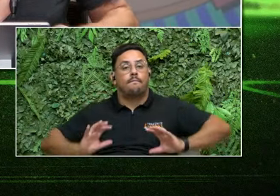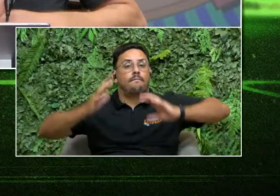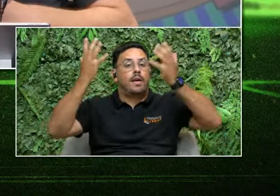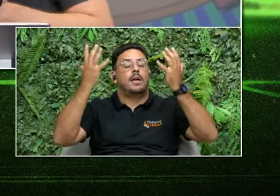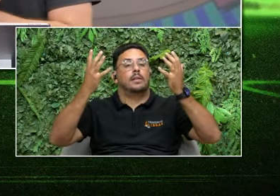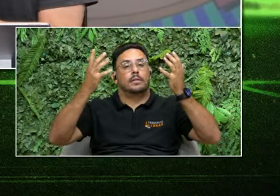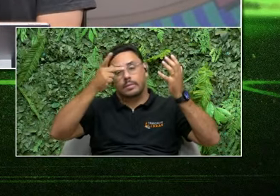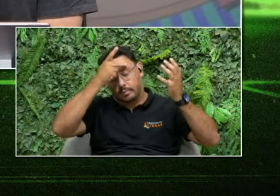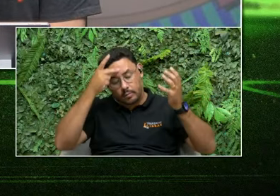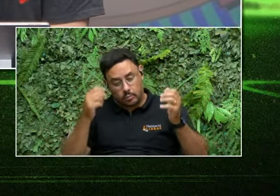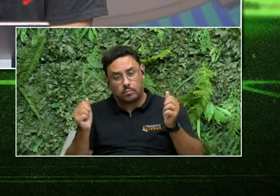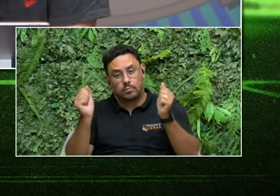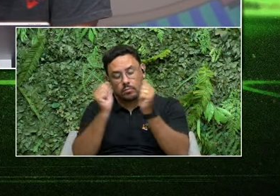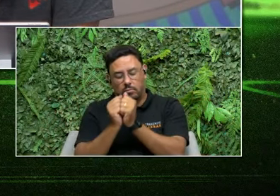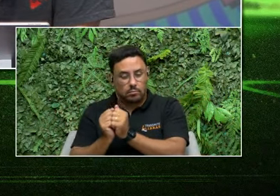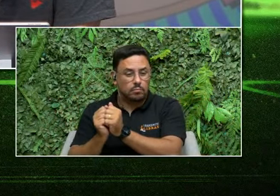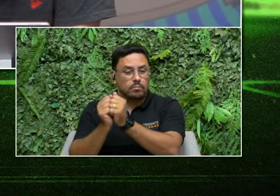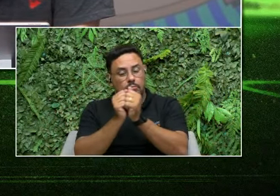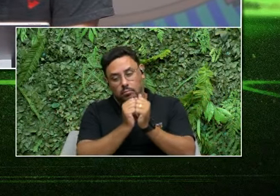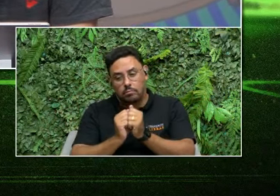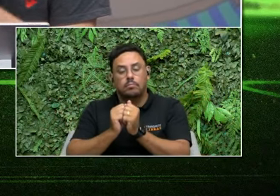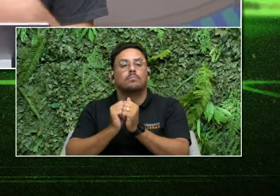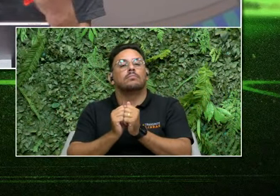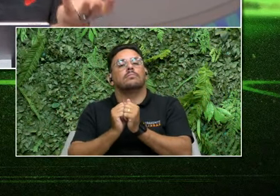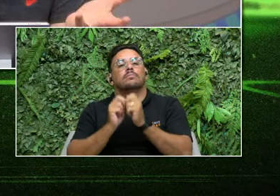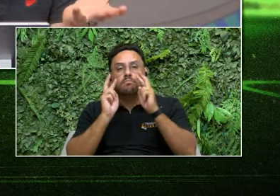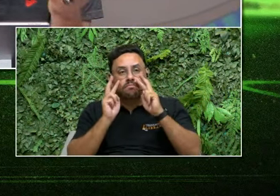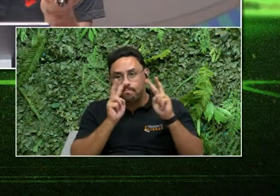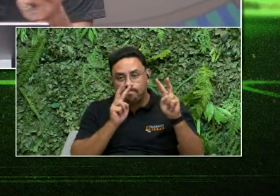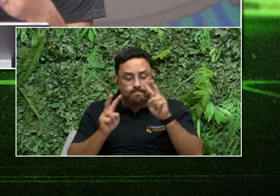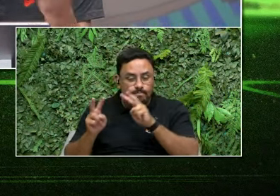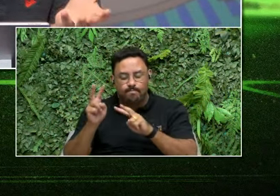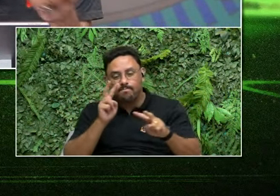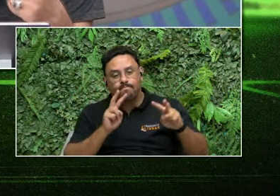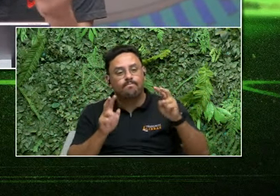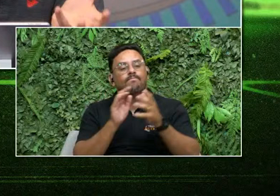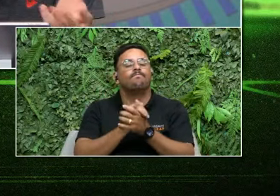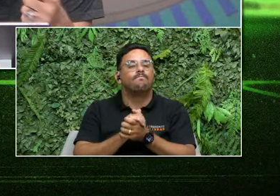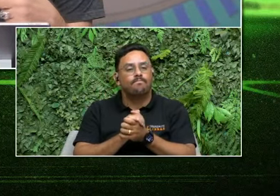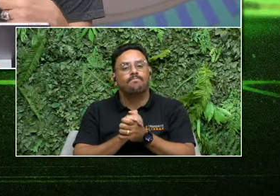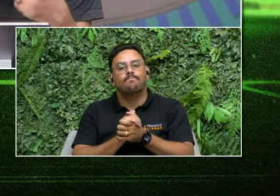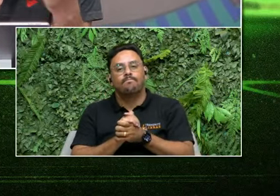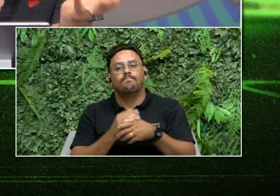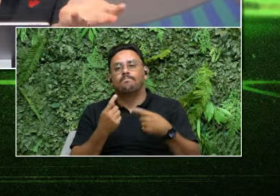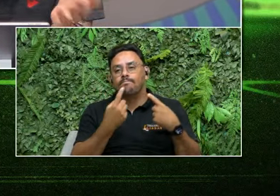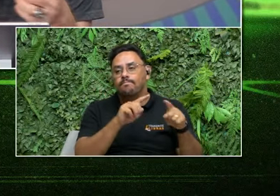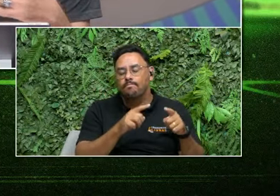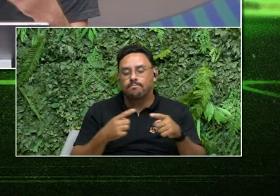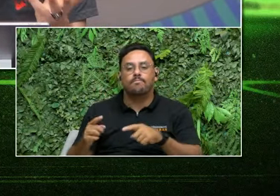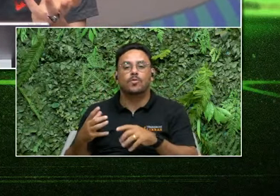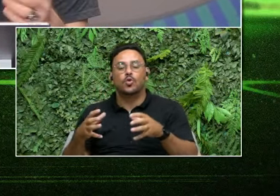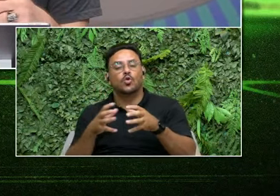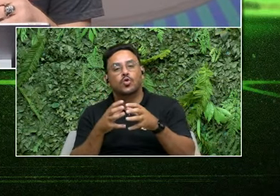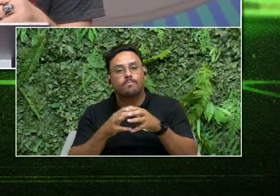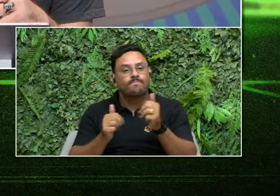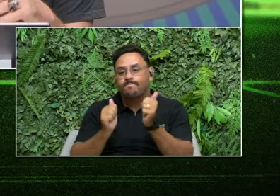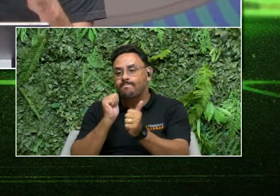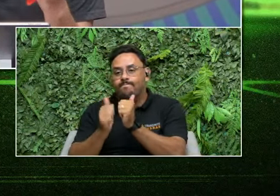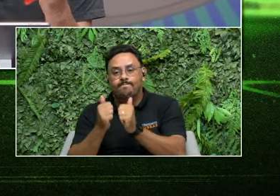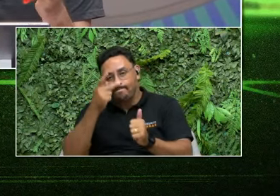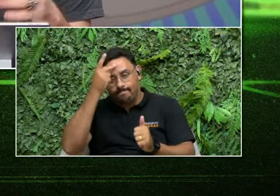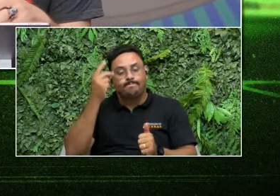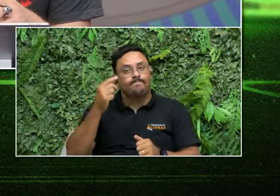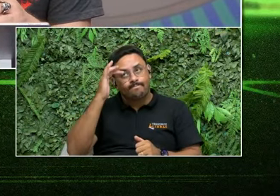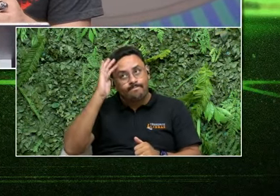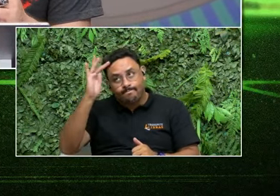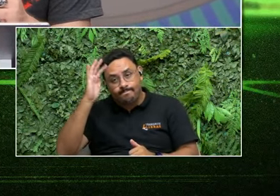pessoas convivam com a visão né do contrário v o outro time jogar e tal as pessoas